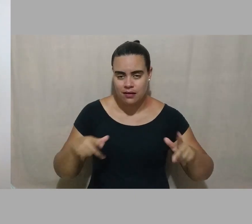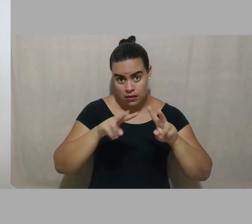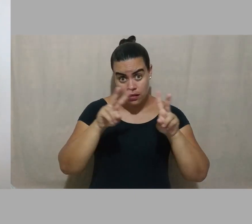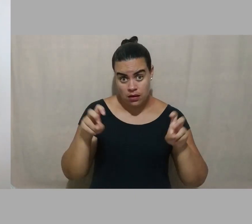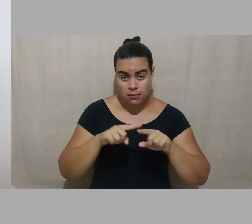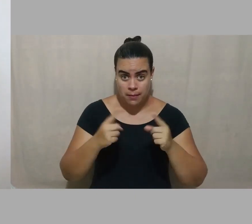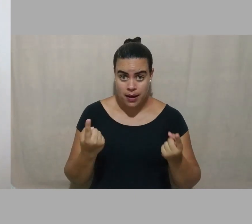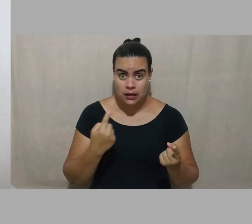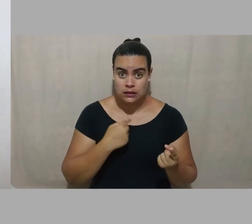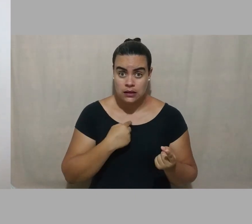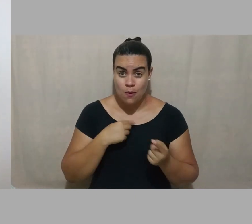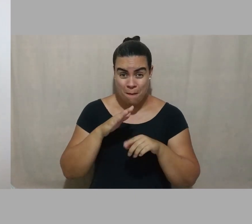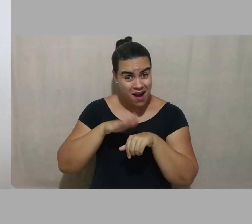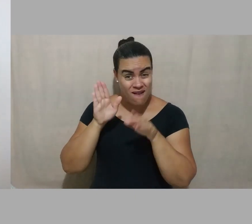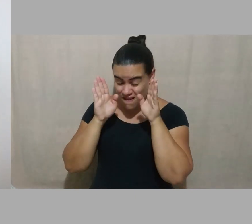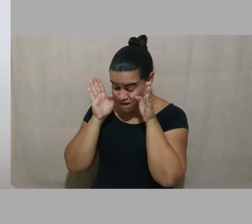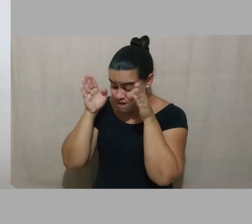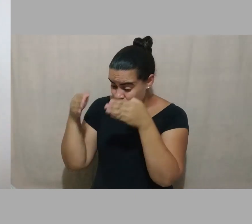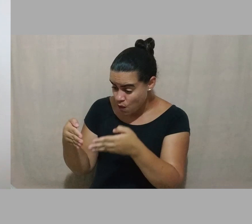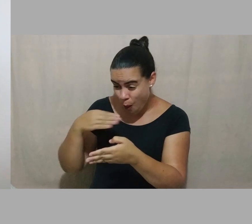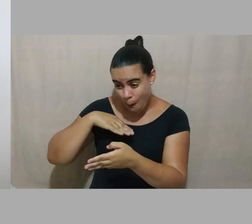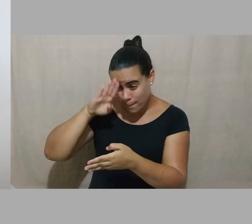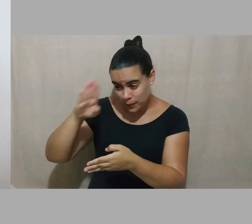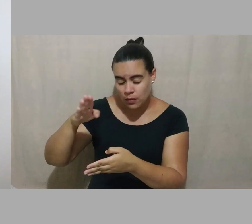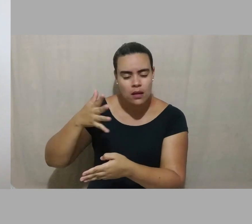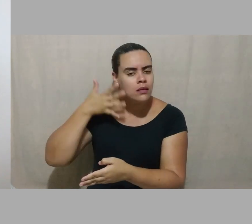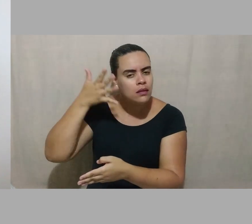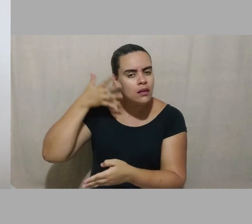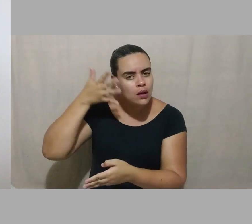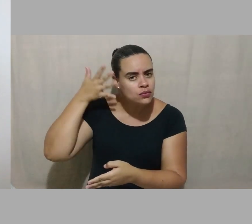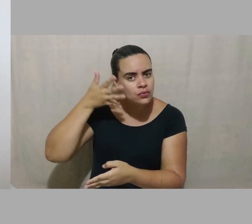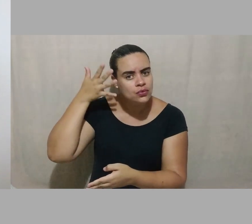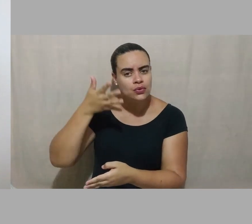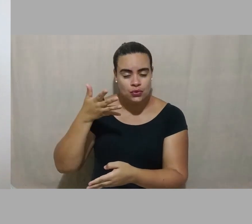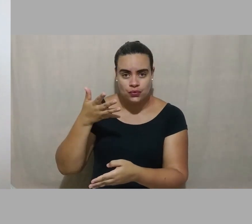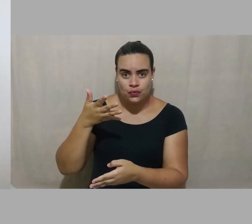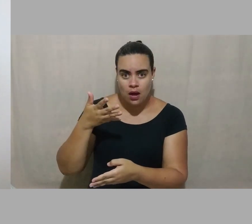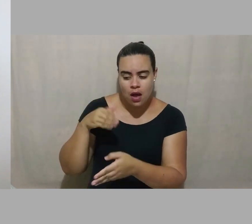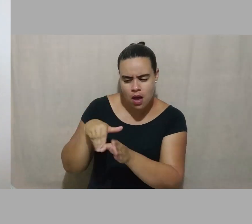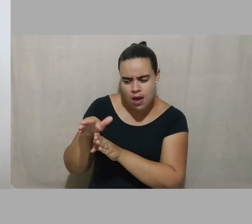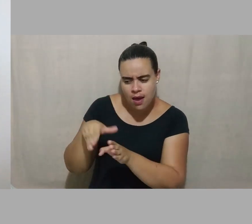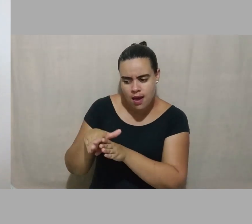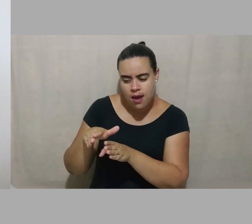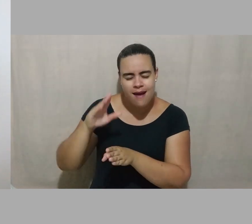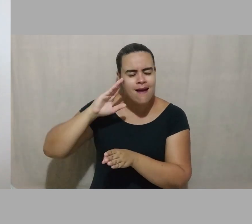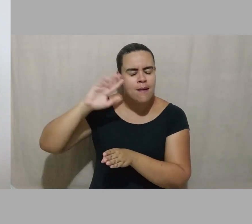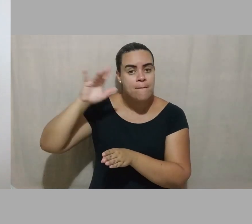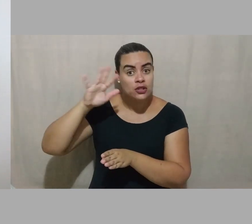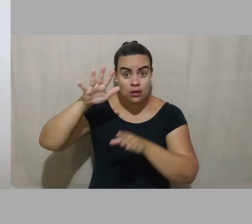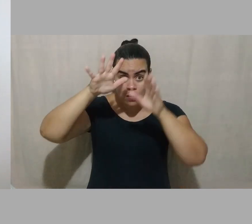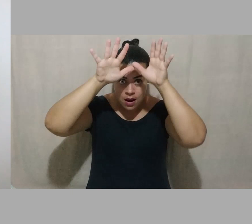sobre o tema, mas eu venho me focando, sobretudo, nessas narrativas orientadas por